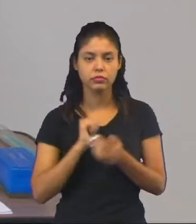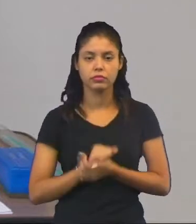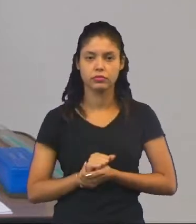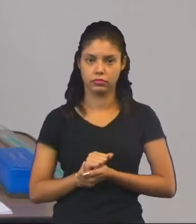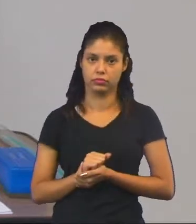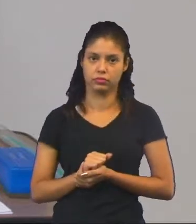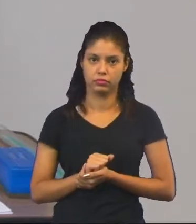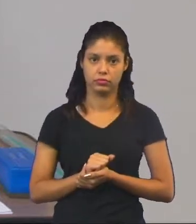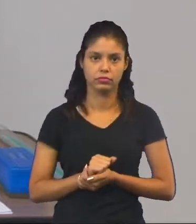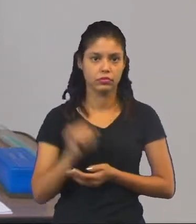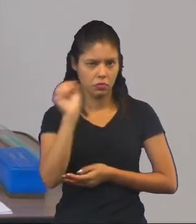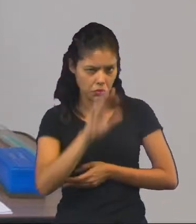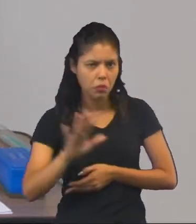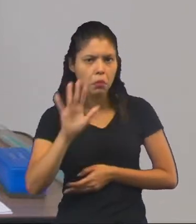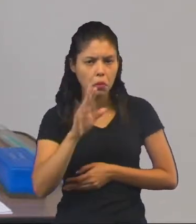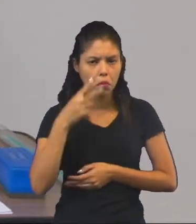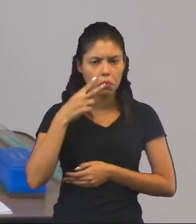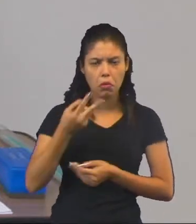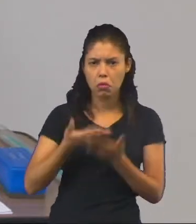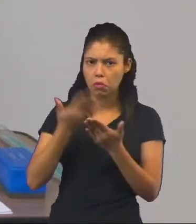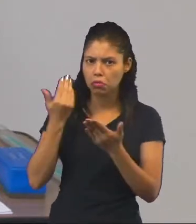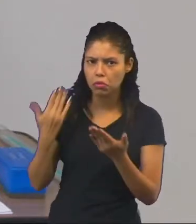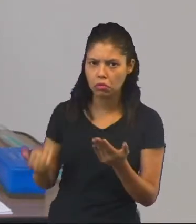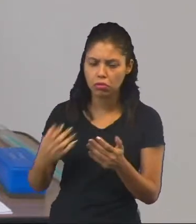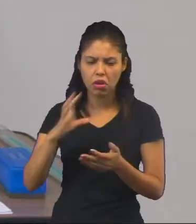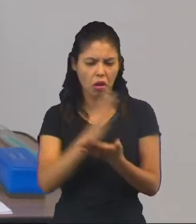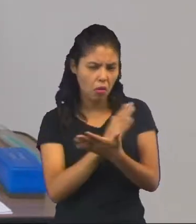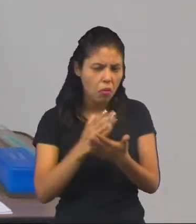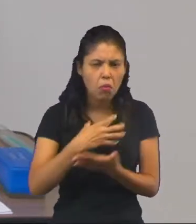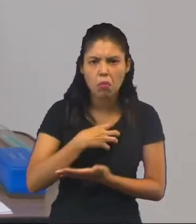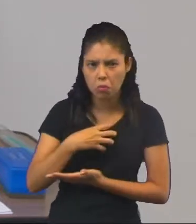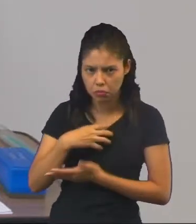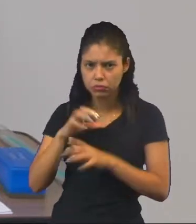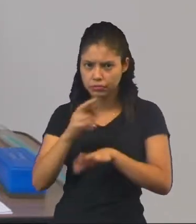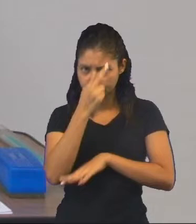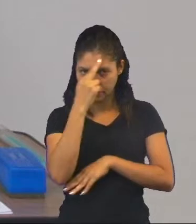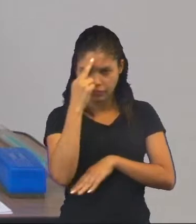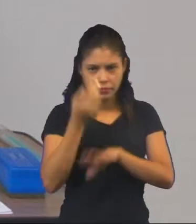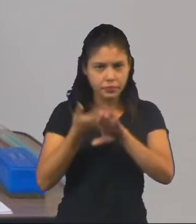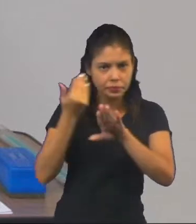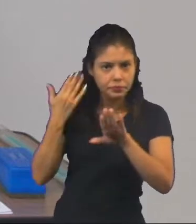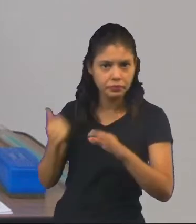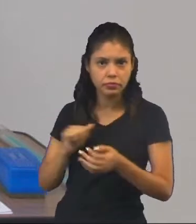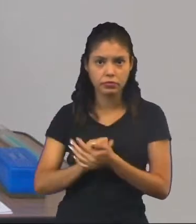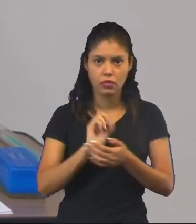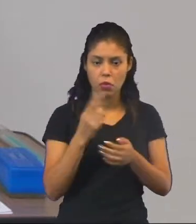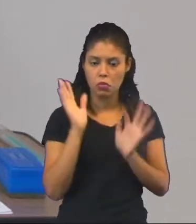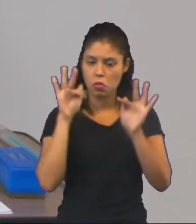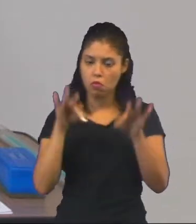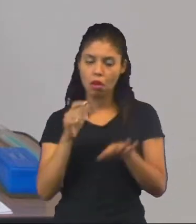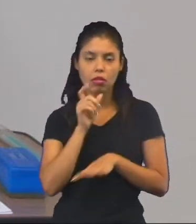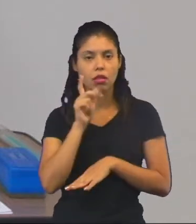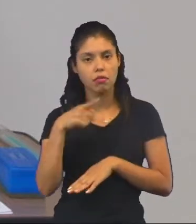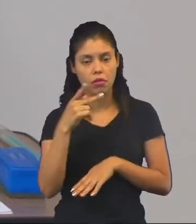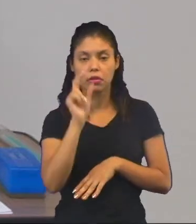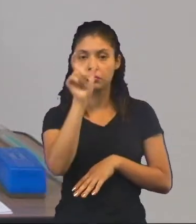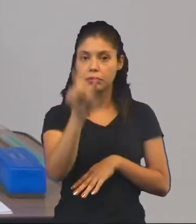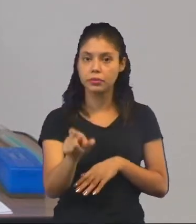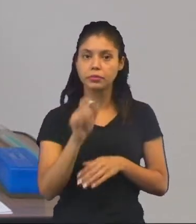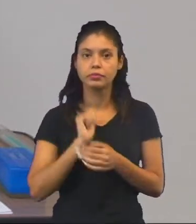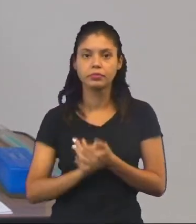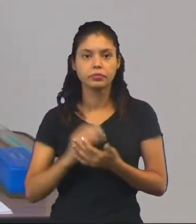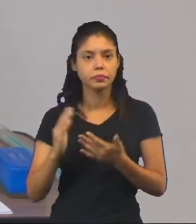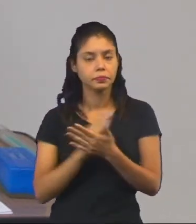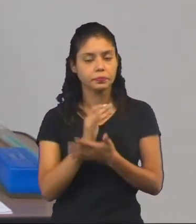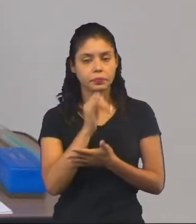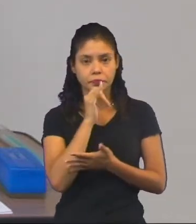tá? E geralmente eles vêm antes, em algum momento da história ali, antes, no meio ou no final da fala do personagem. A gente vai ver